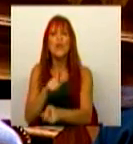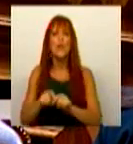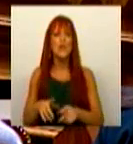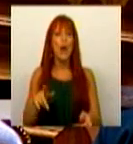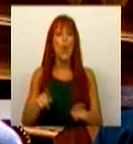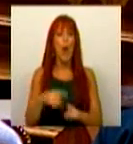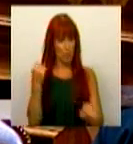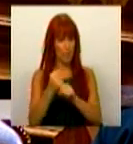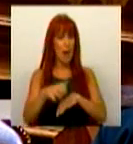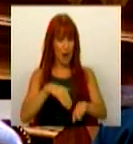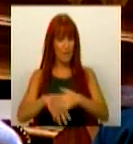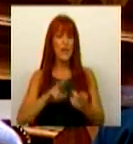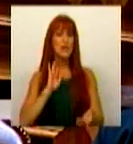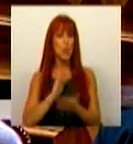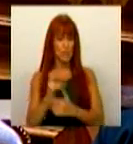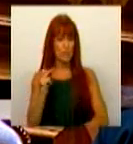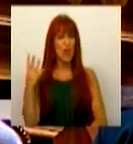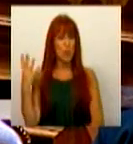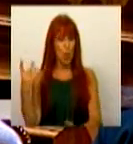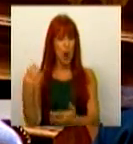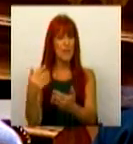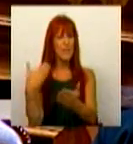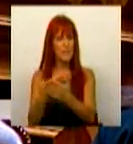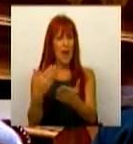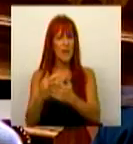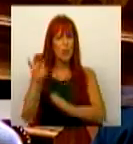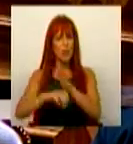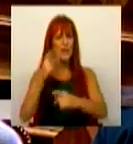jus ao trabalho que foi feito nos últimos 4 anos e proporcionando melhores